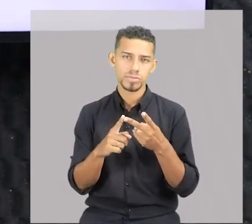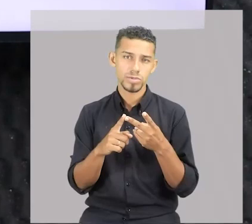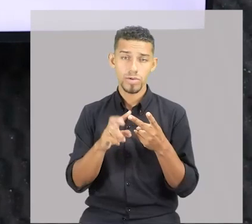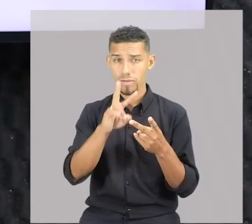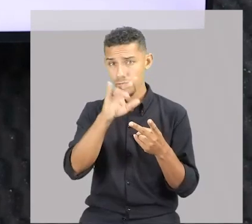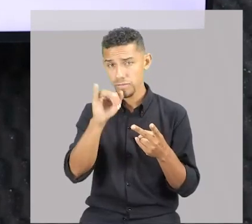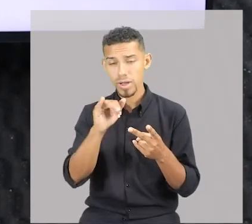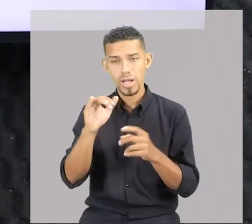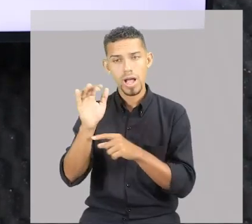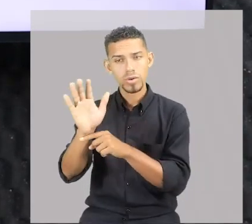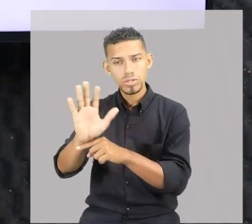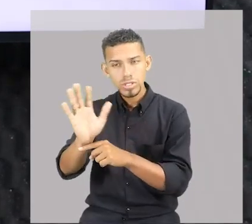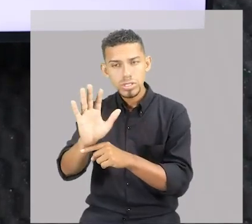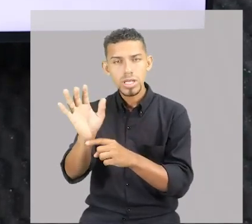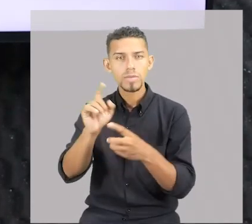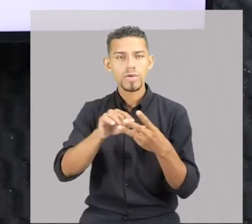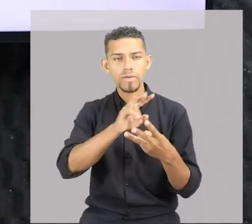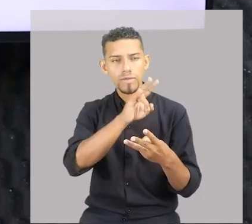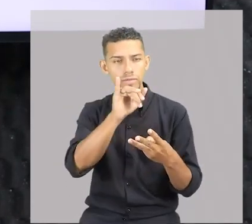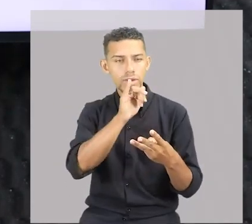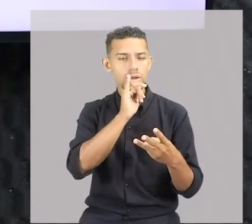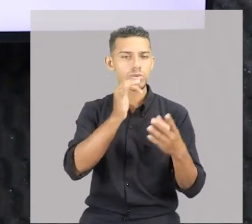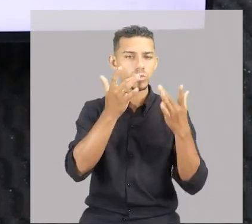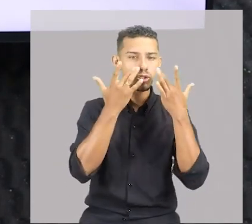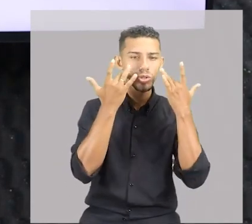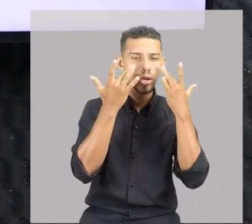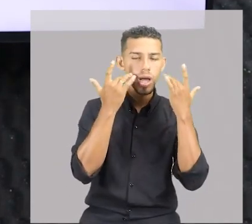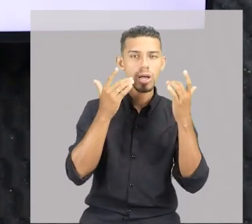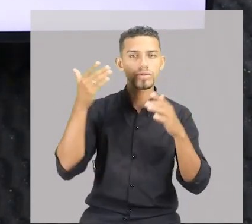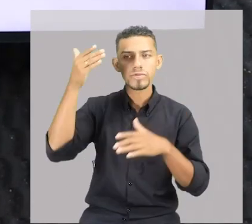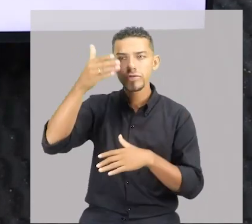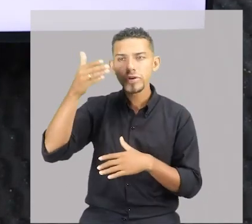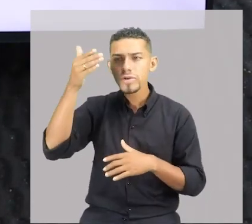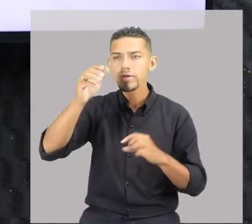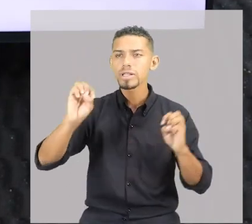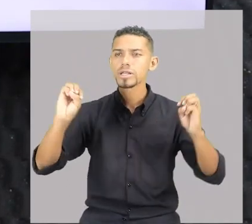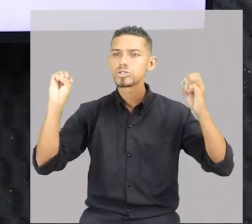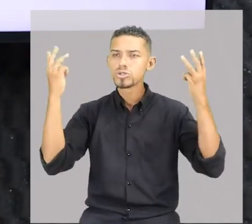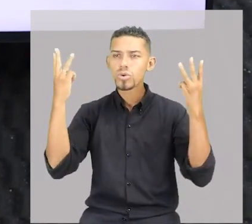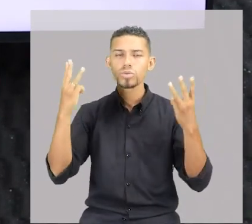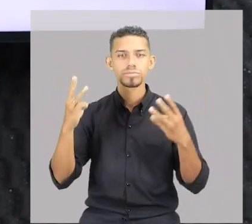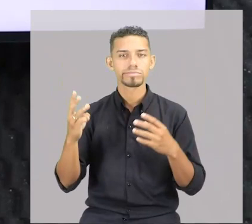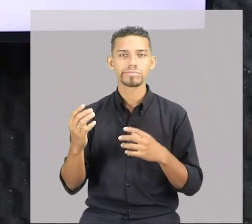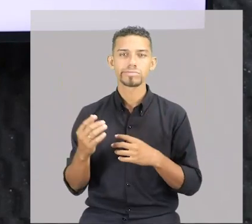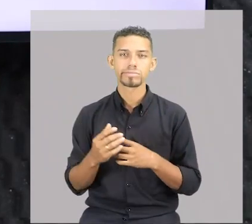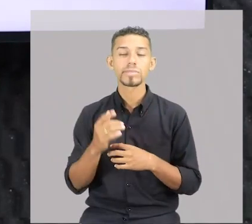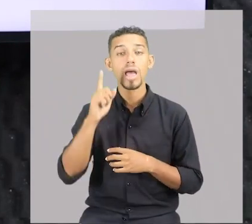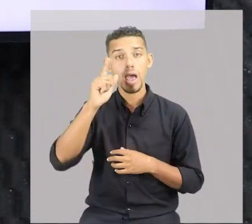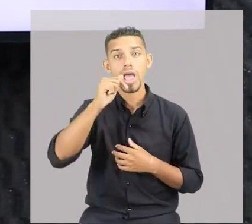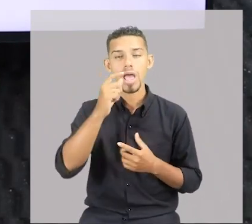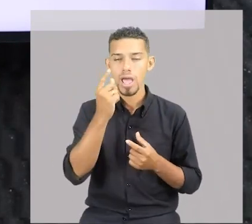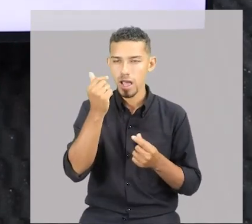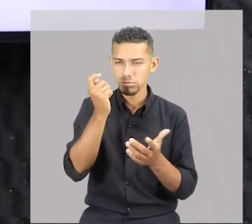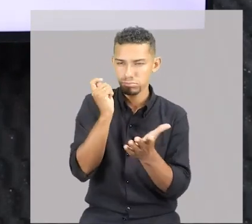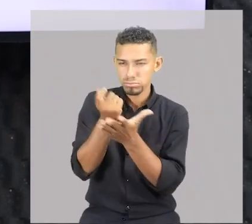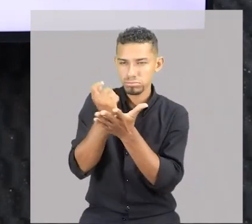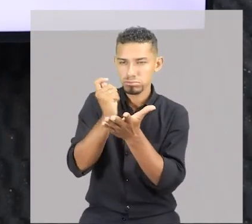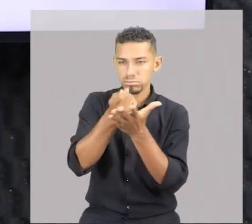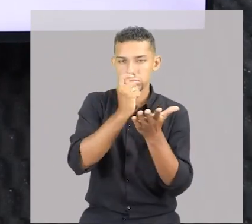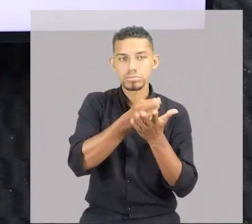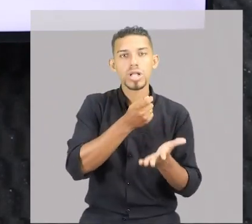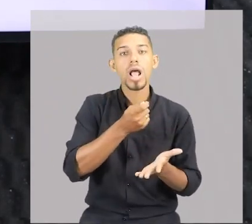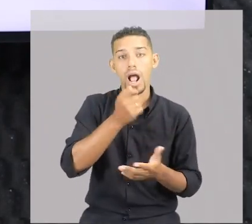vai ao cinema, vai ao teatro, que você frequenta shows. Então isso é gastar dinheiro com